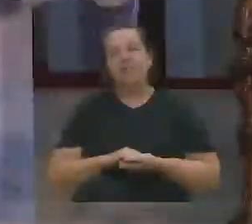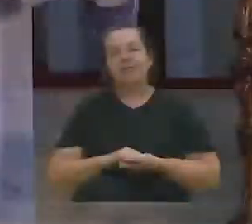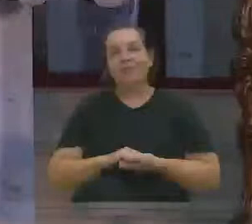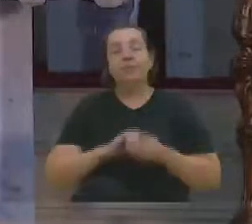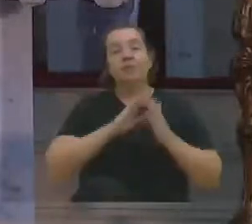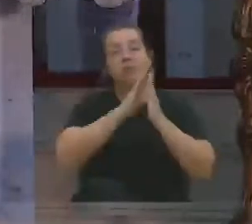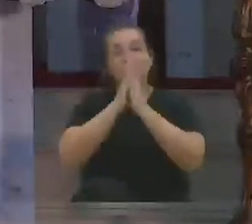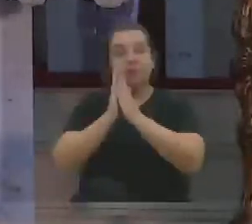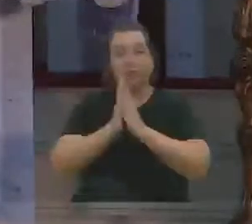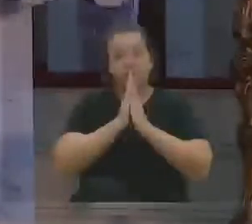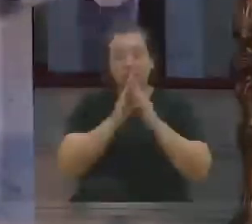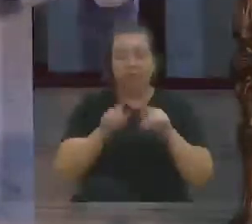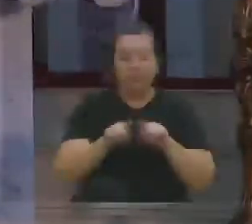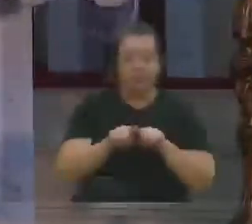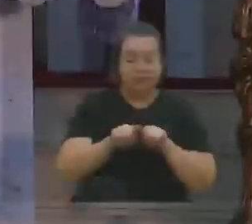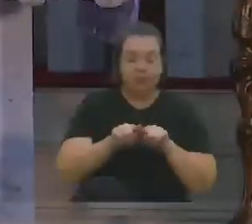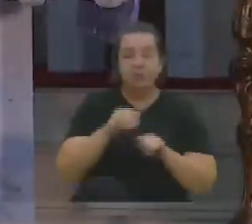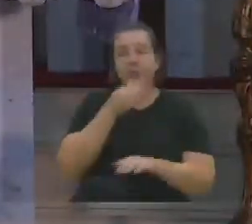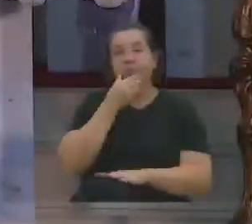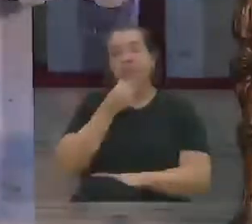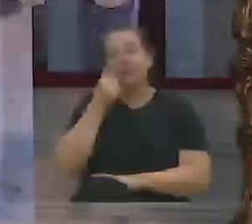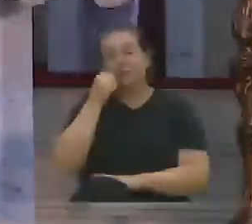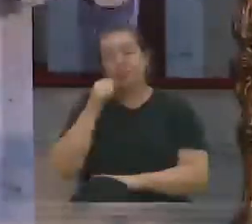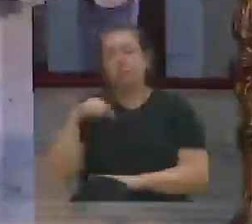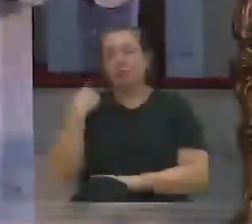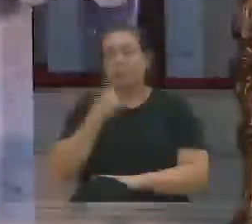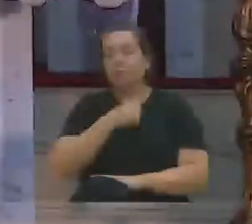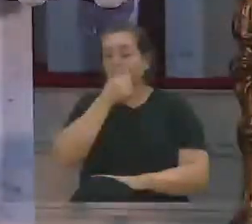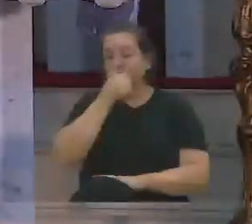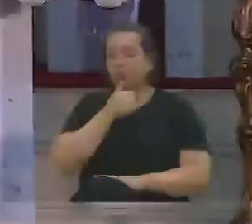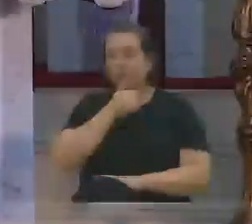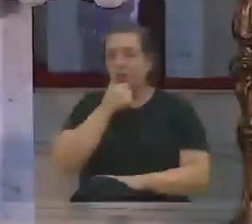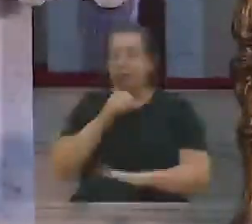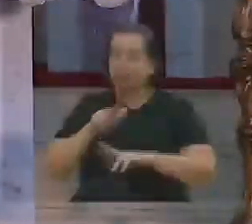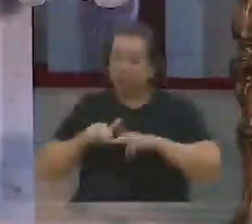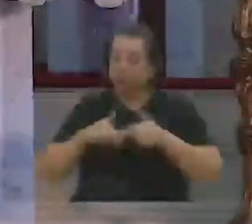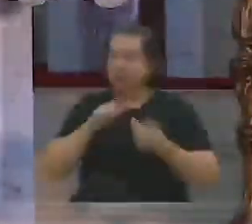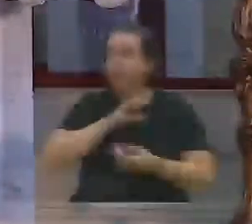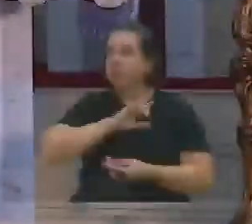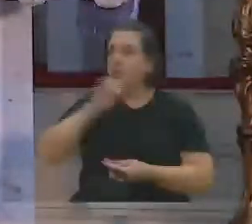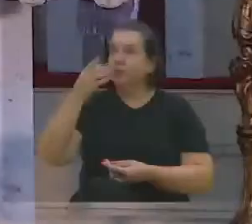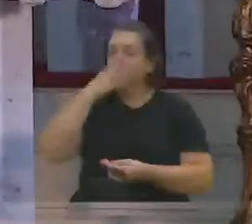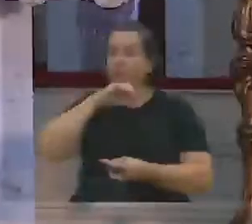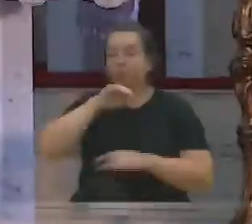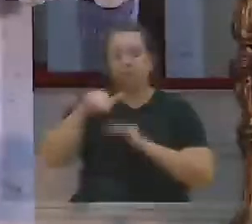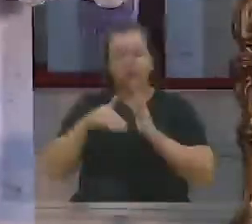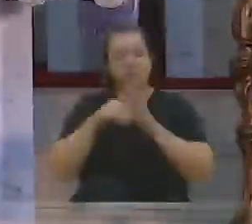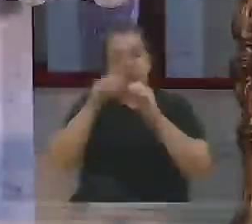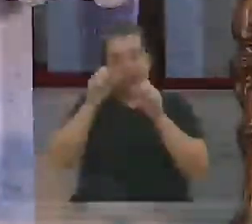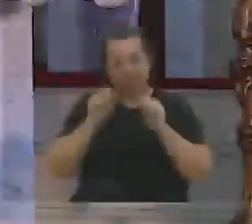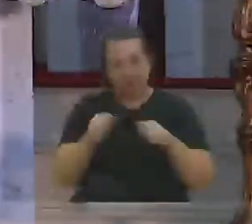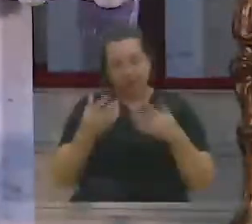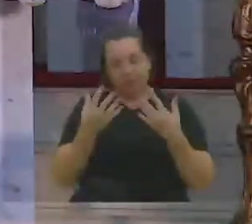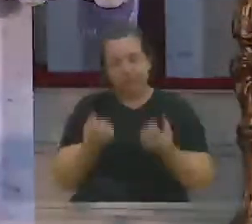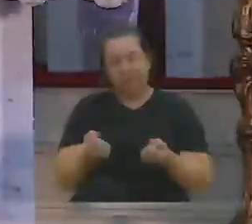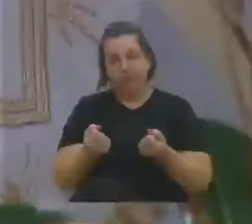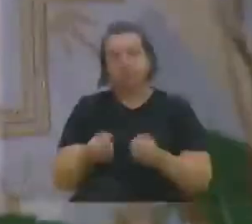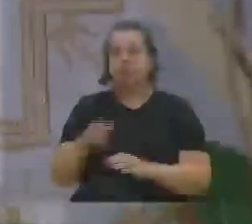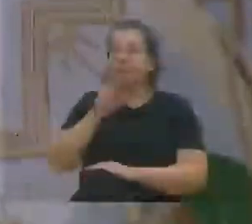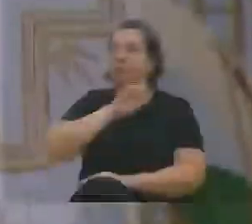partilhar. Orai, irmãos e irmãs, para que o nosso sacrifício seja aceito por Deus Pai